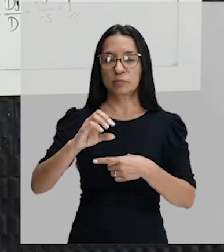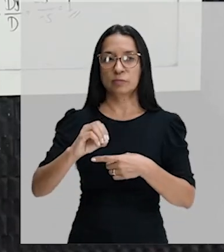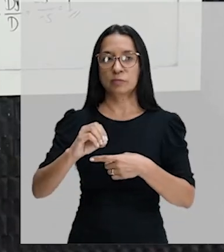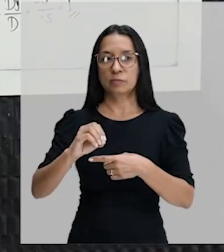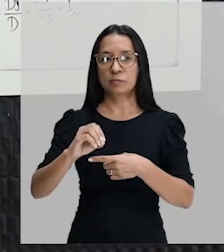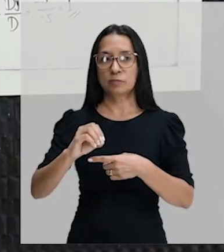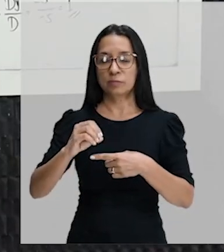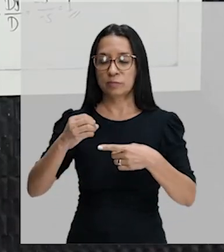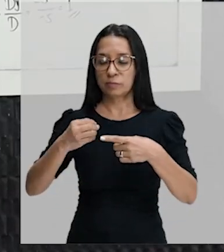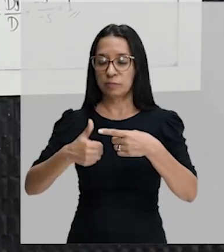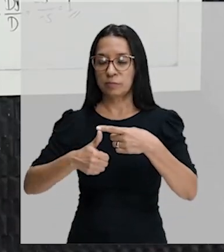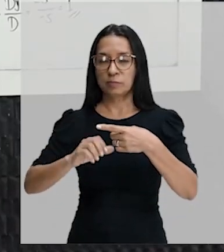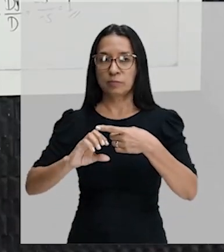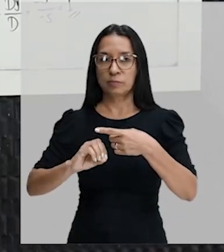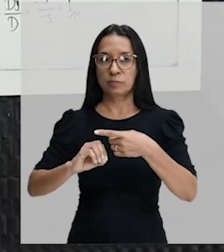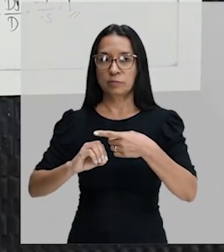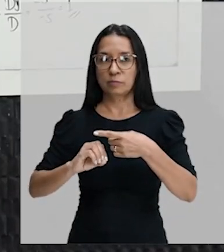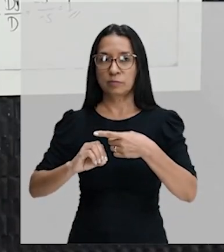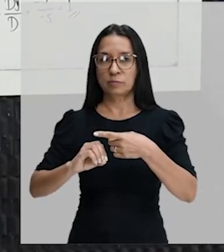dividido por 10.